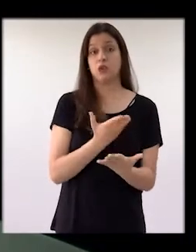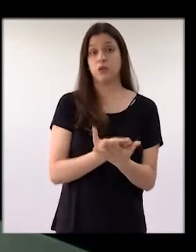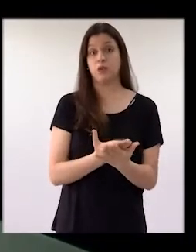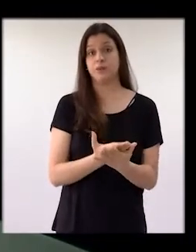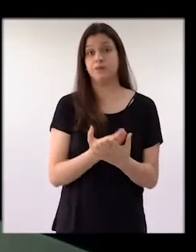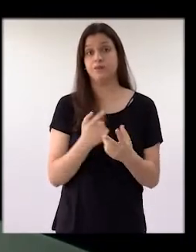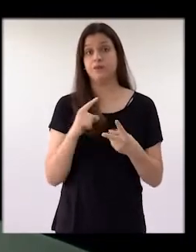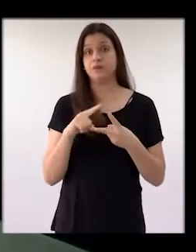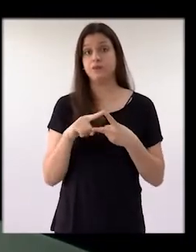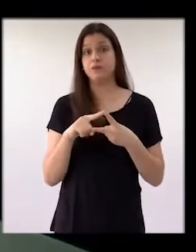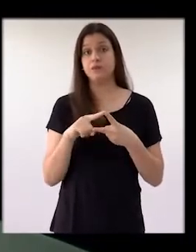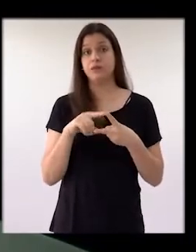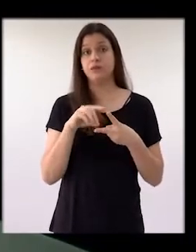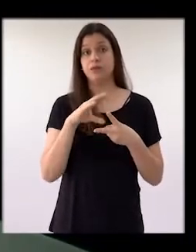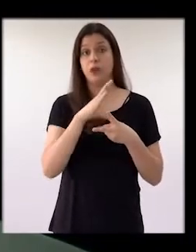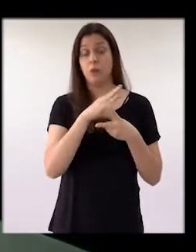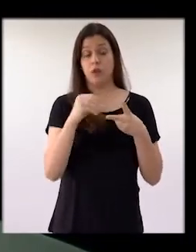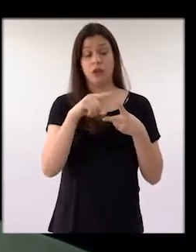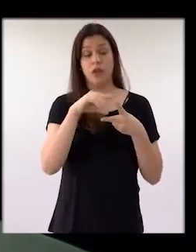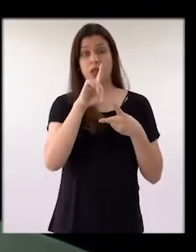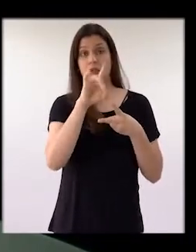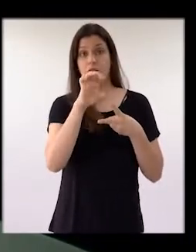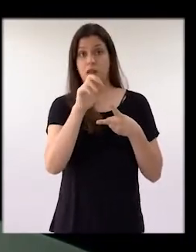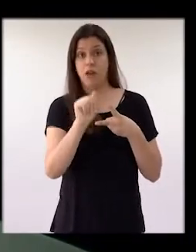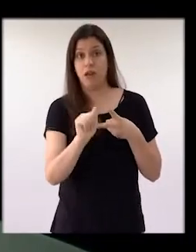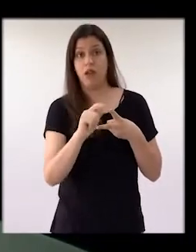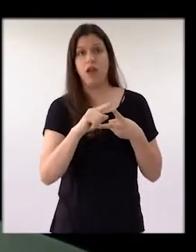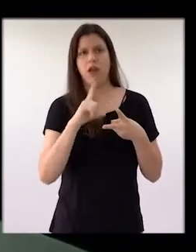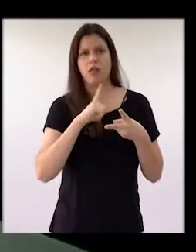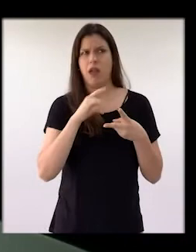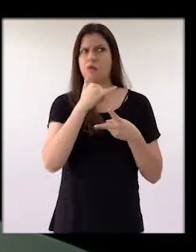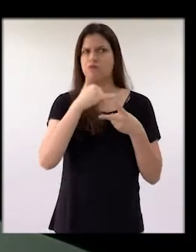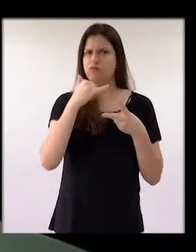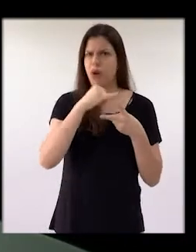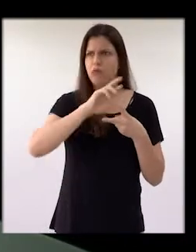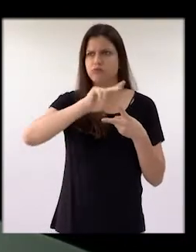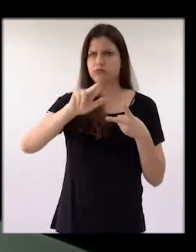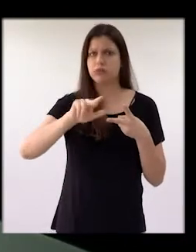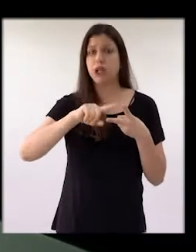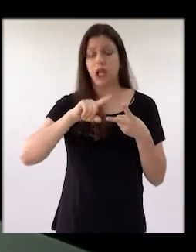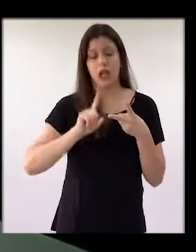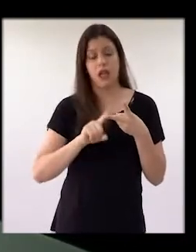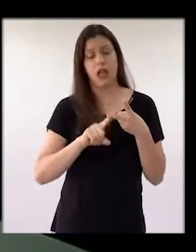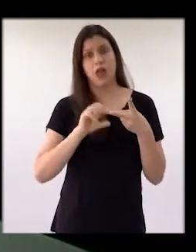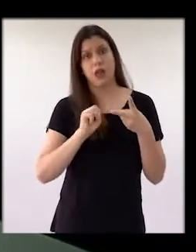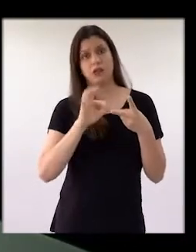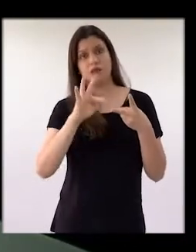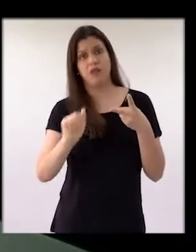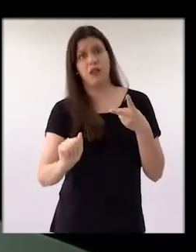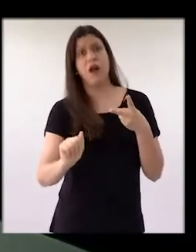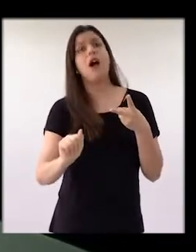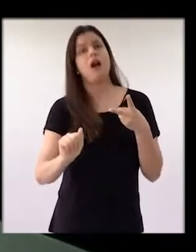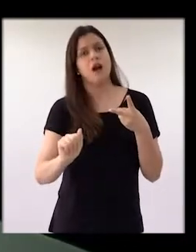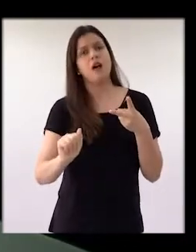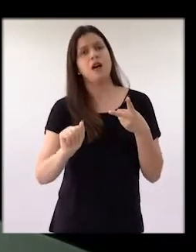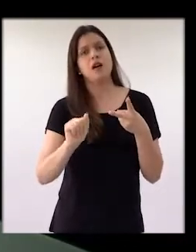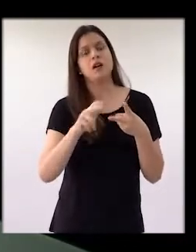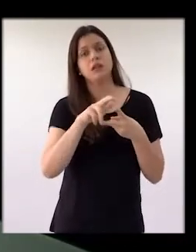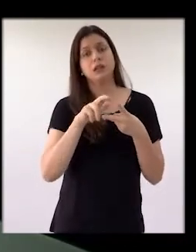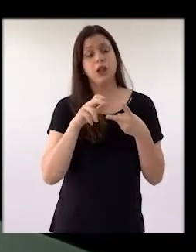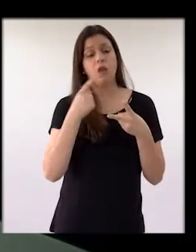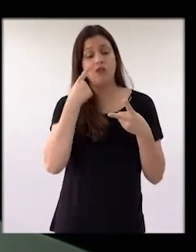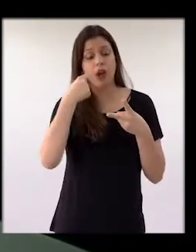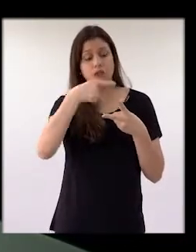comparando. A gente tem estudos que trabalham com o modelo DEA, por ver uma gama de estudos similares, então ele trabalha, e tem